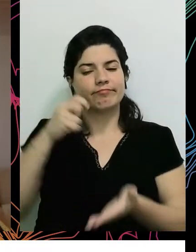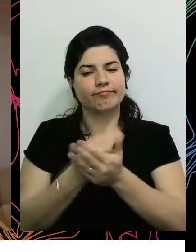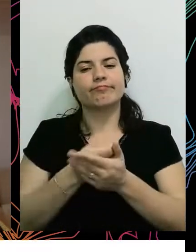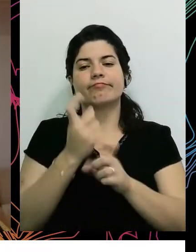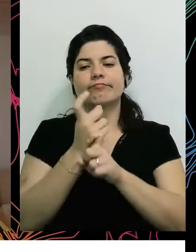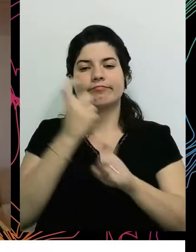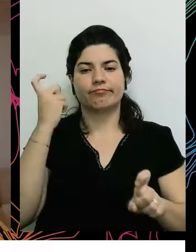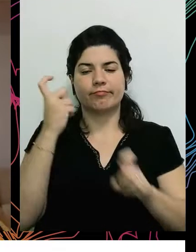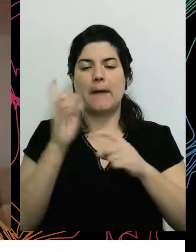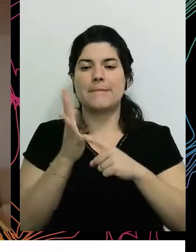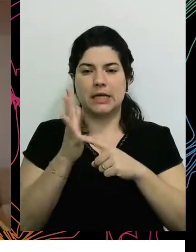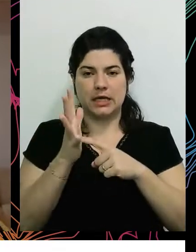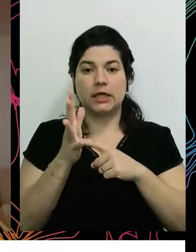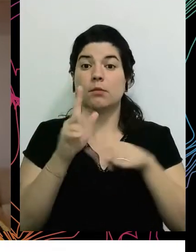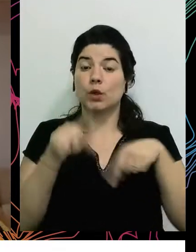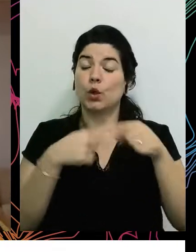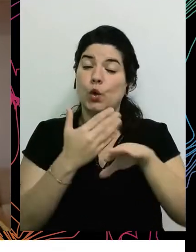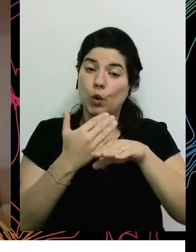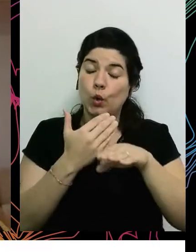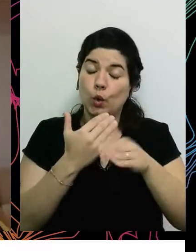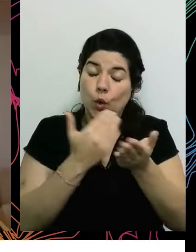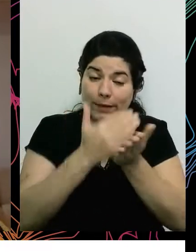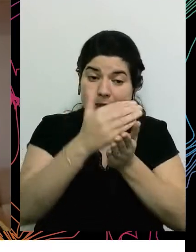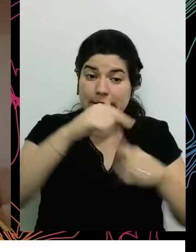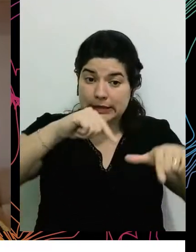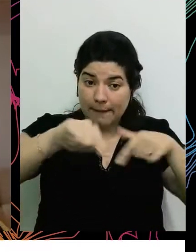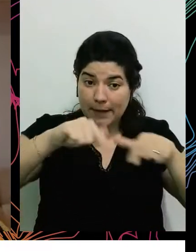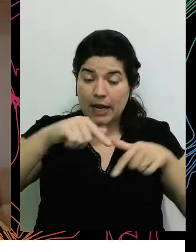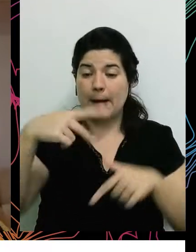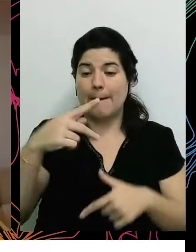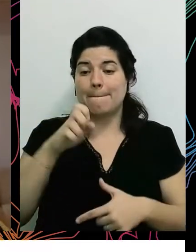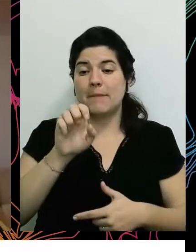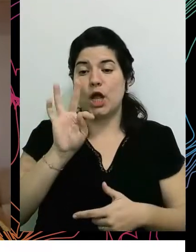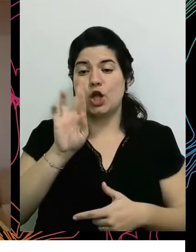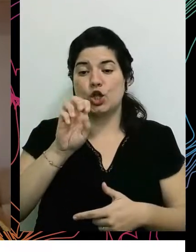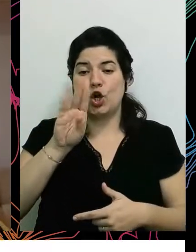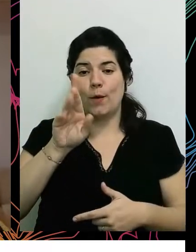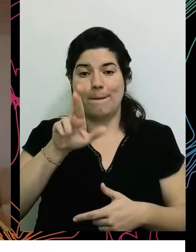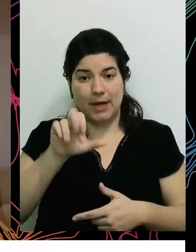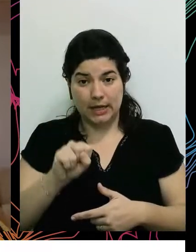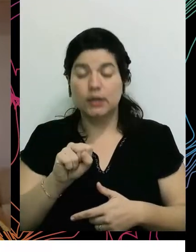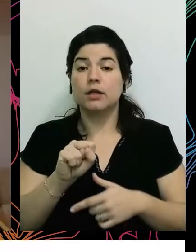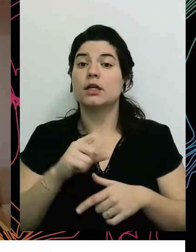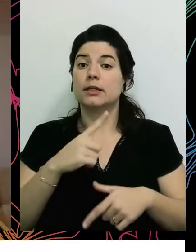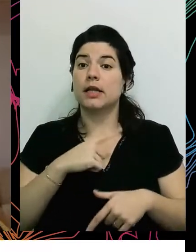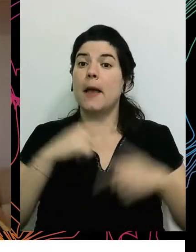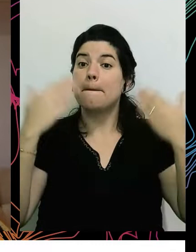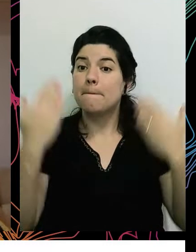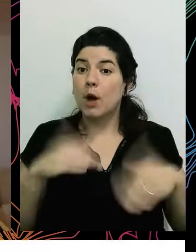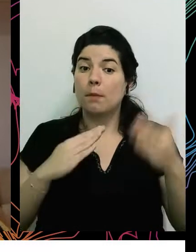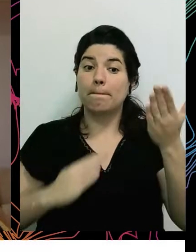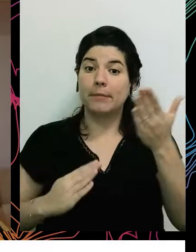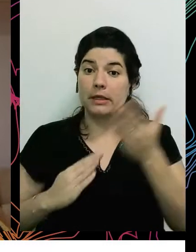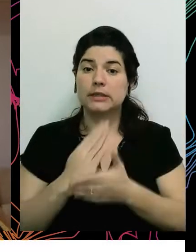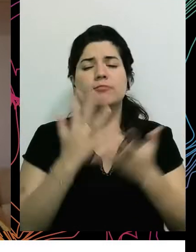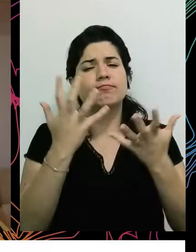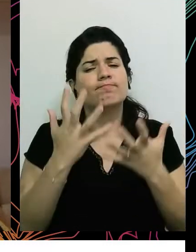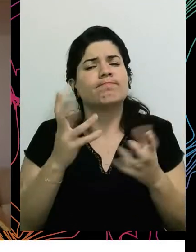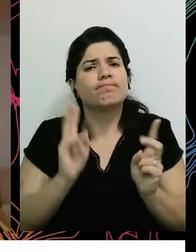momento, entrei para a Petrobras por concurso e sempre quis seguir a carreira gerencial na